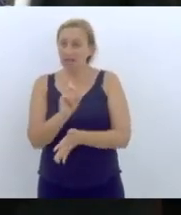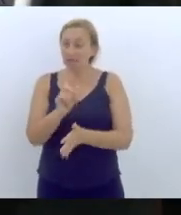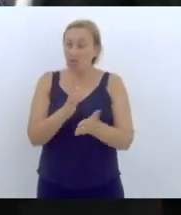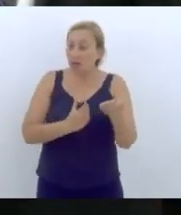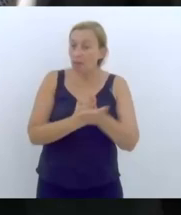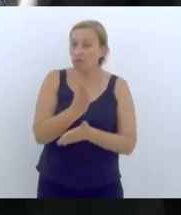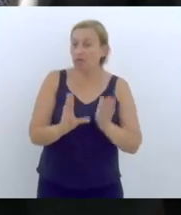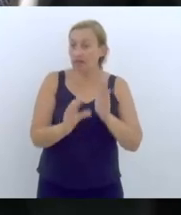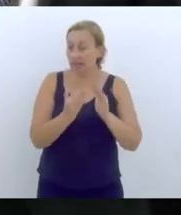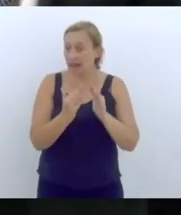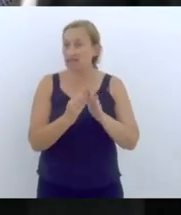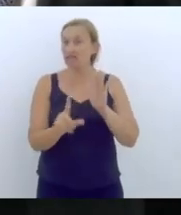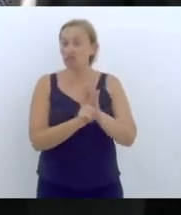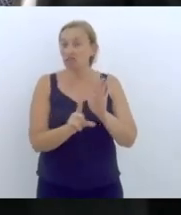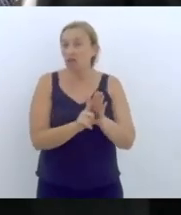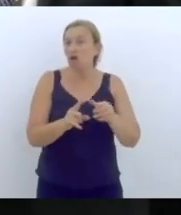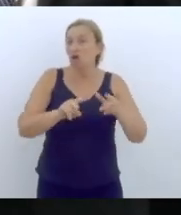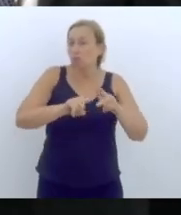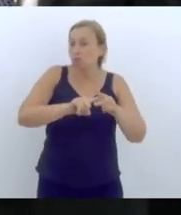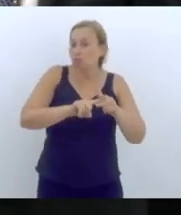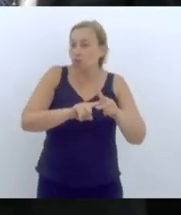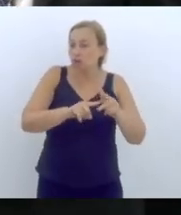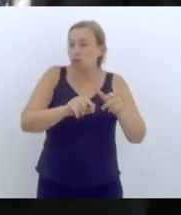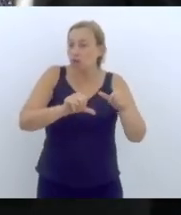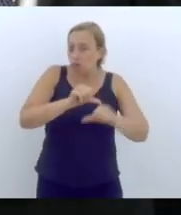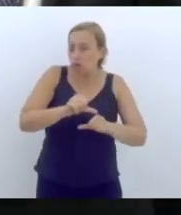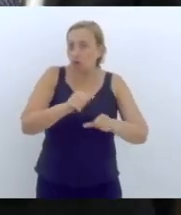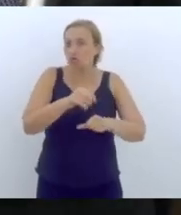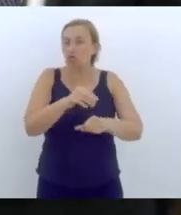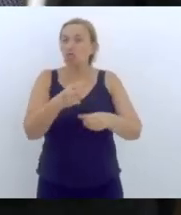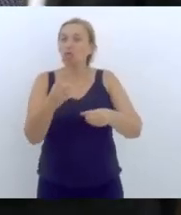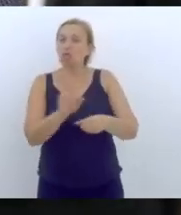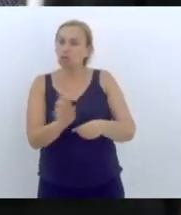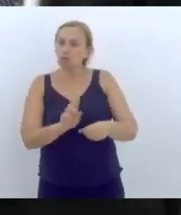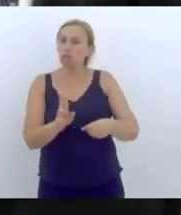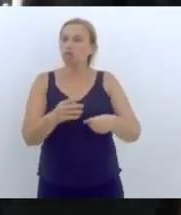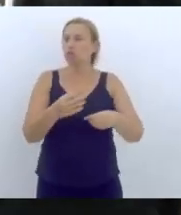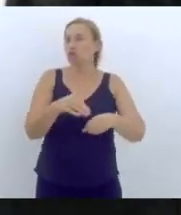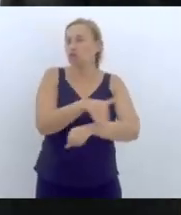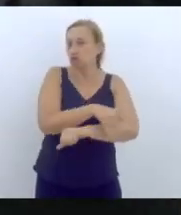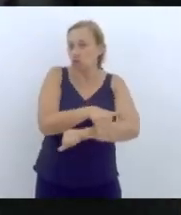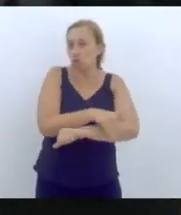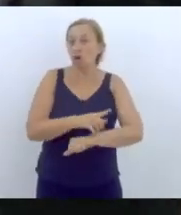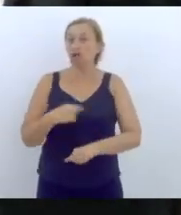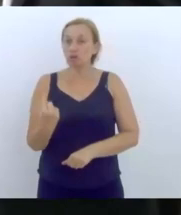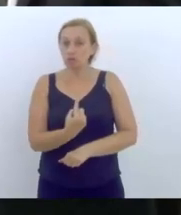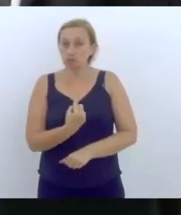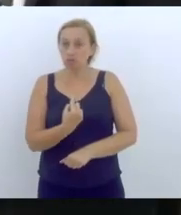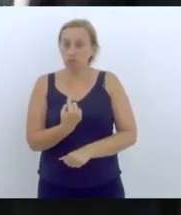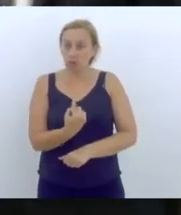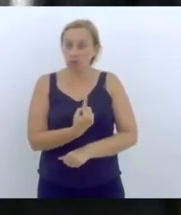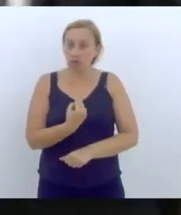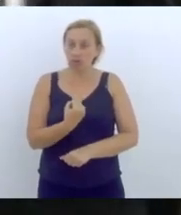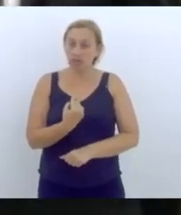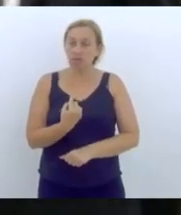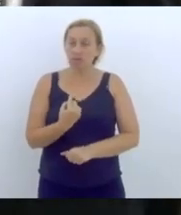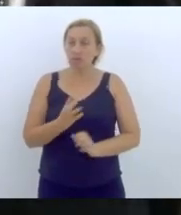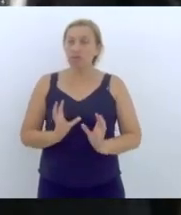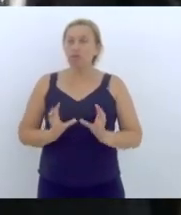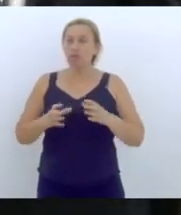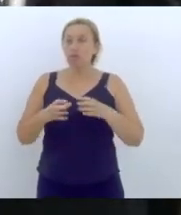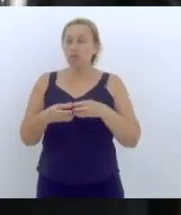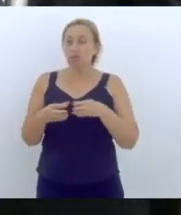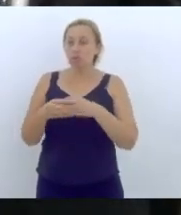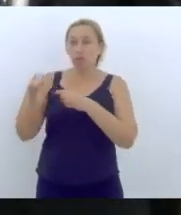legislativas mudança de nome de rua, datas alusivas, absolutamente legítimo. Nós, todos nós aqui da bancada conservadora,